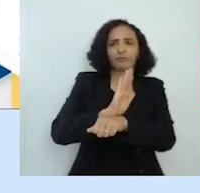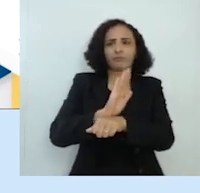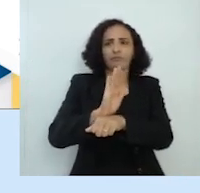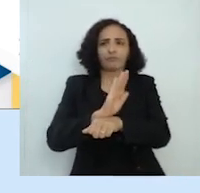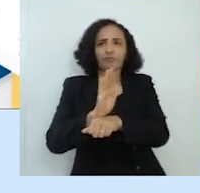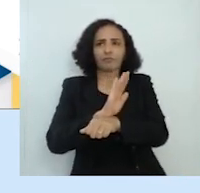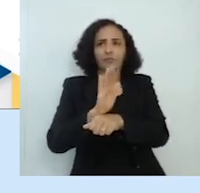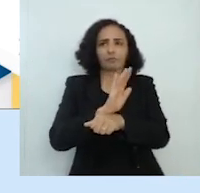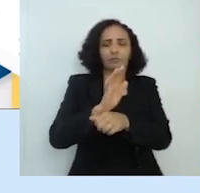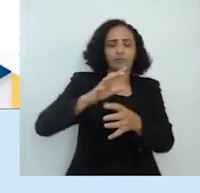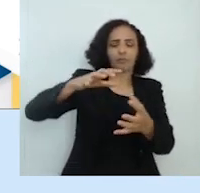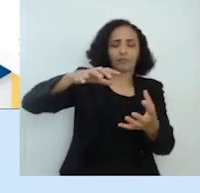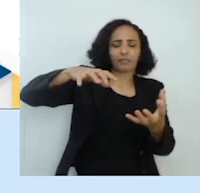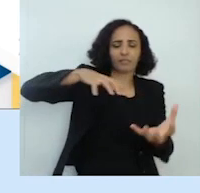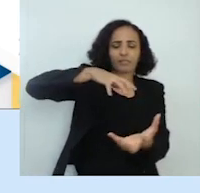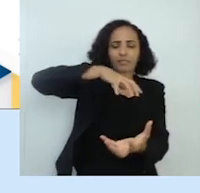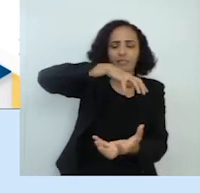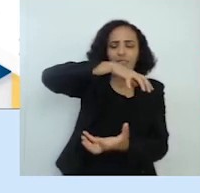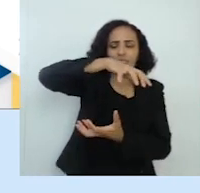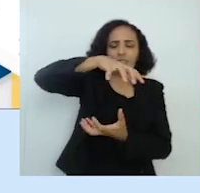é produção de massa,